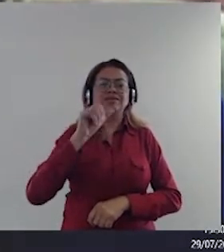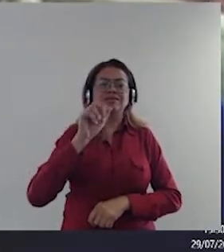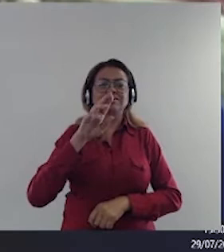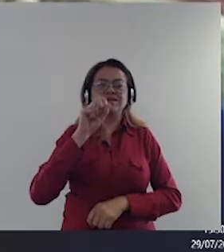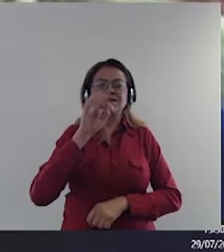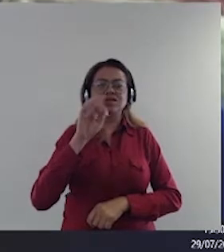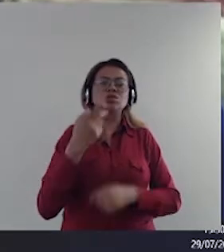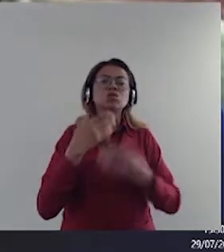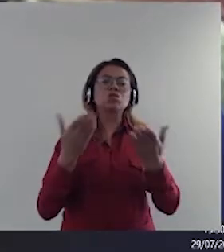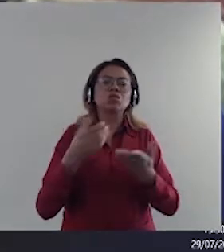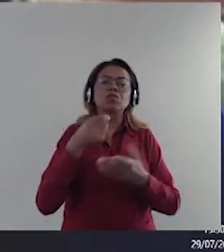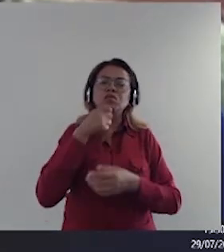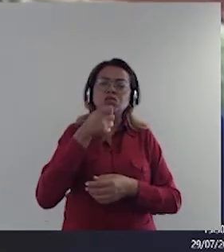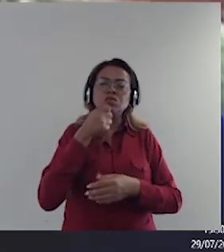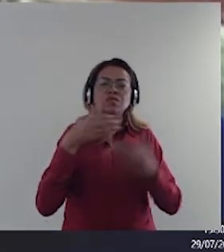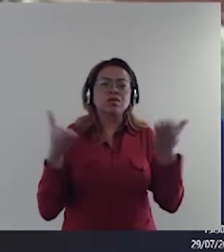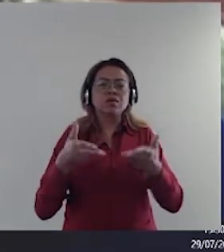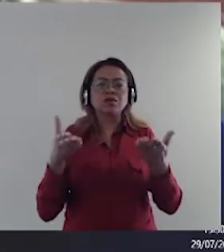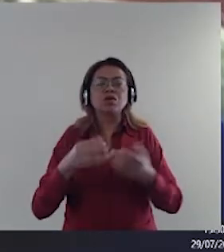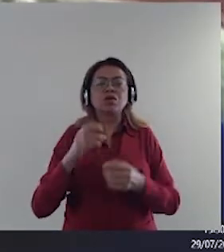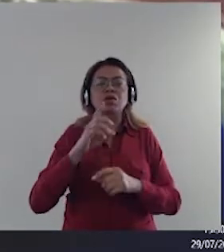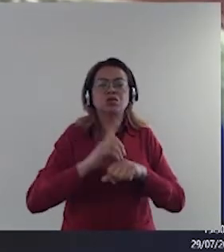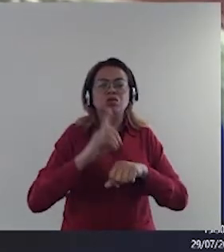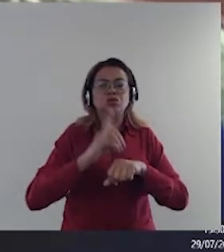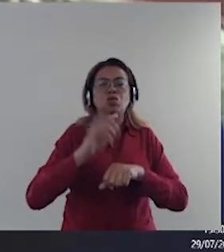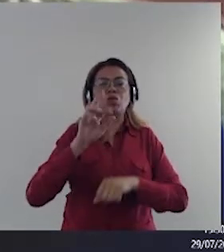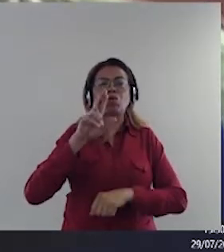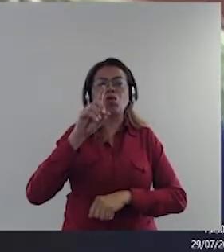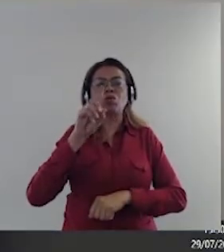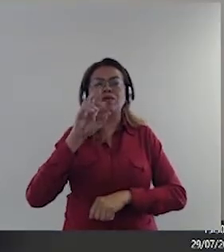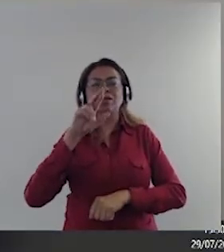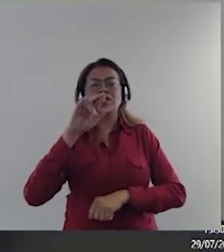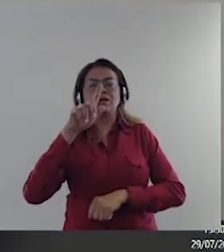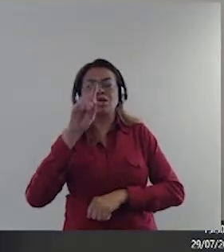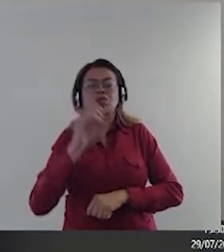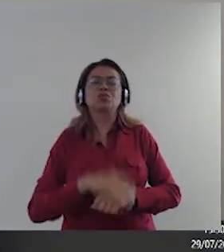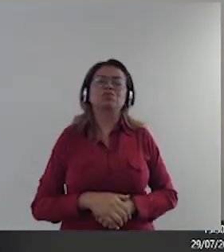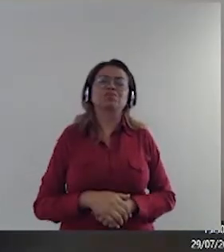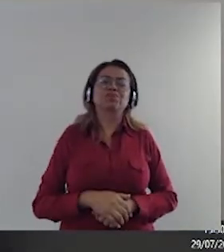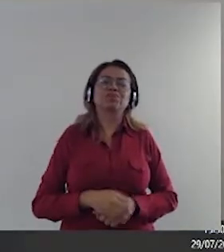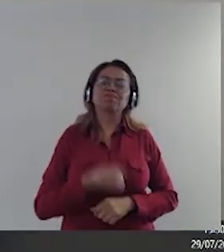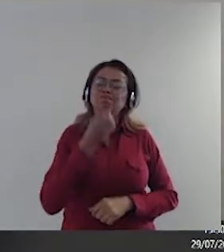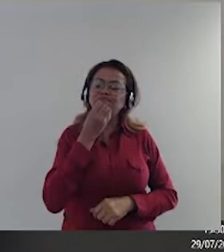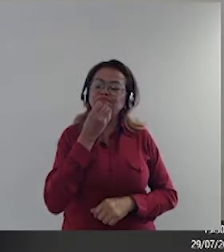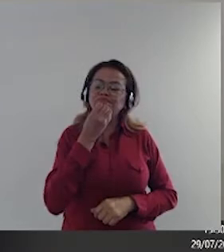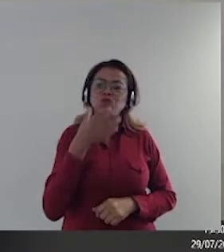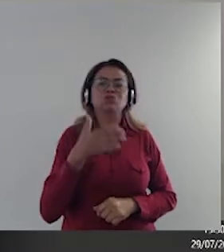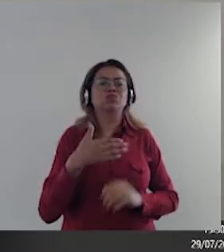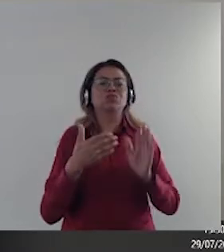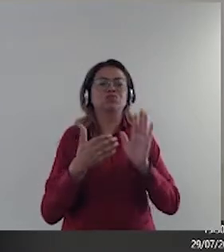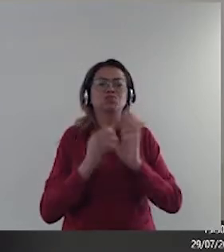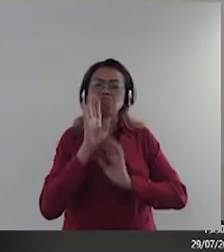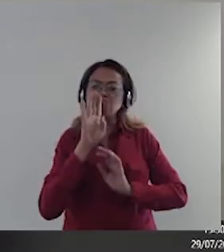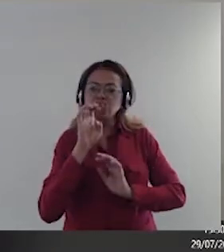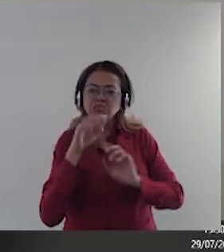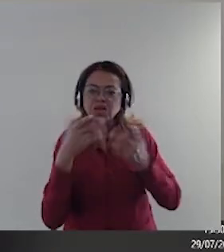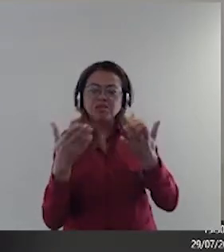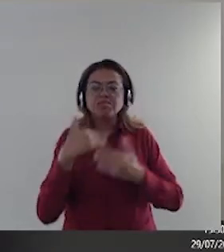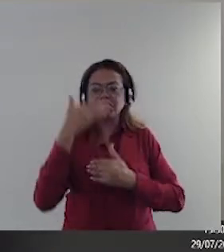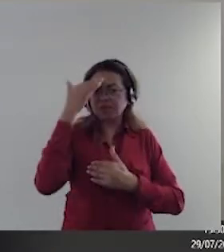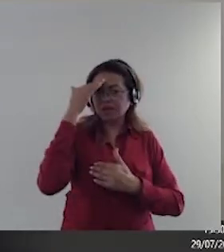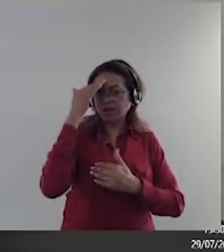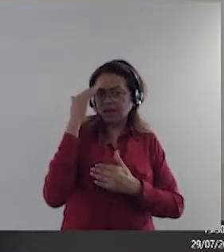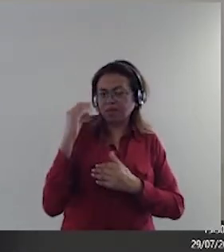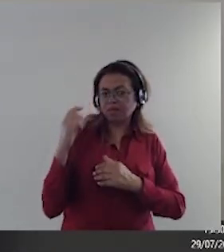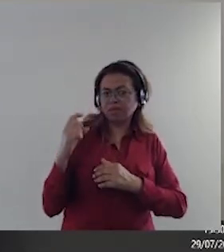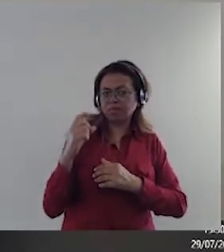Toscano de Brito. Com a palavra, doutor Rodrigo. Muito bem, muito obrigado pela palavra.